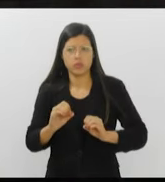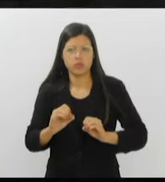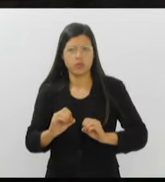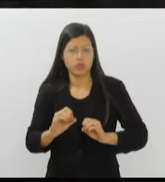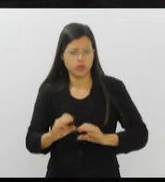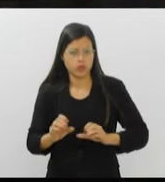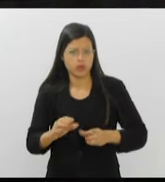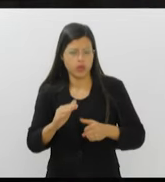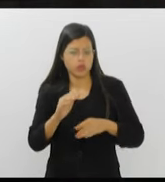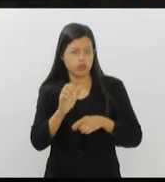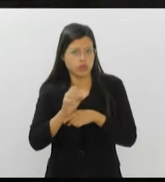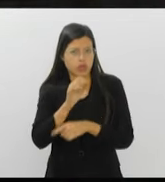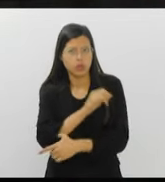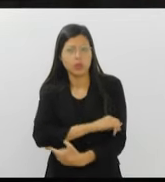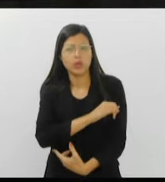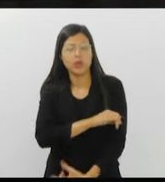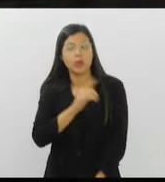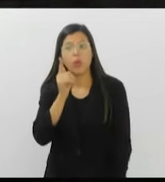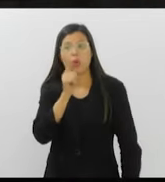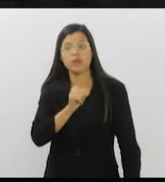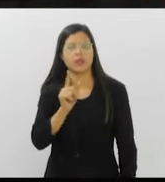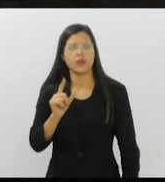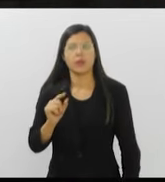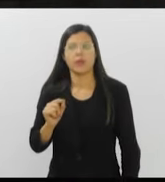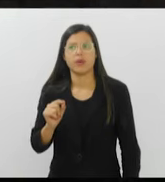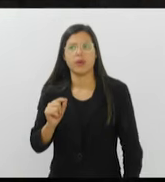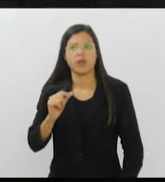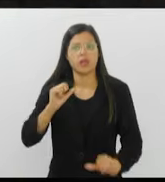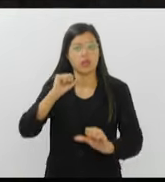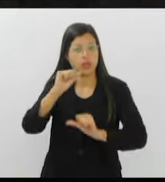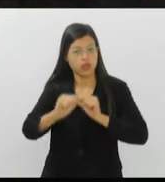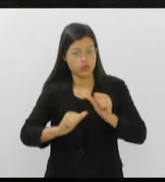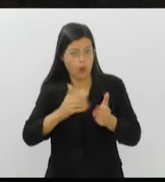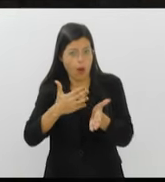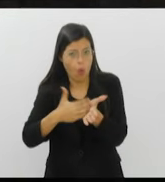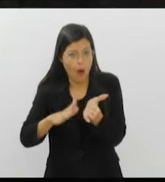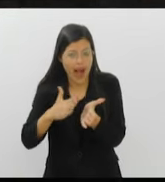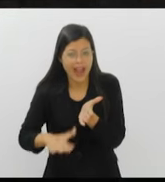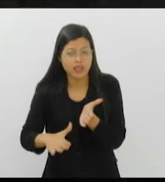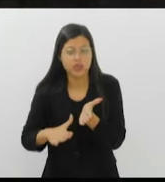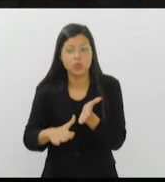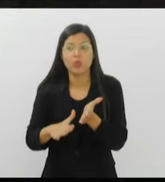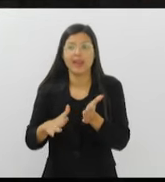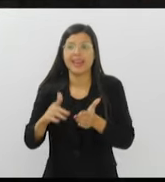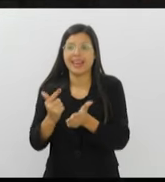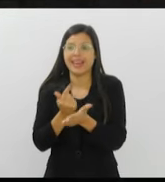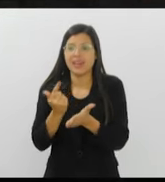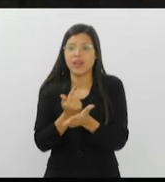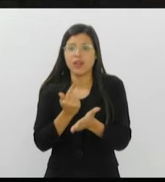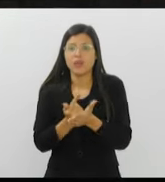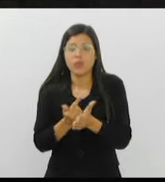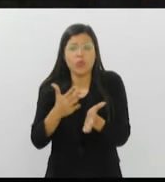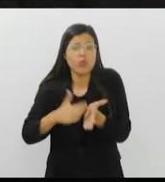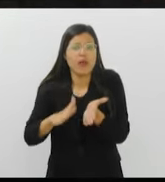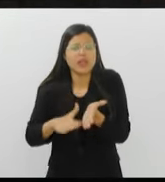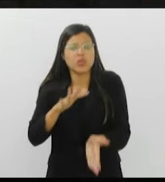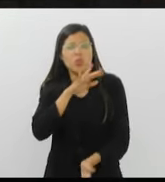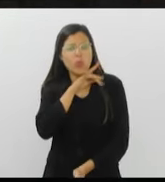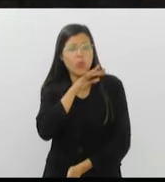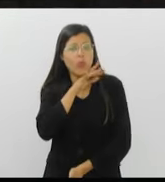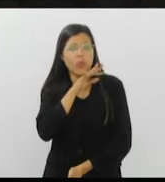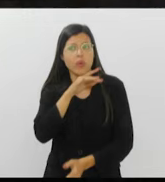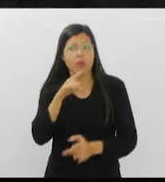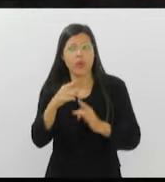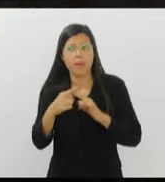consegue a proeza de transformar um gasto em livro num mau gasto, porque é um